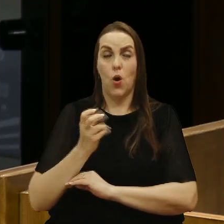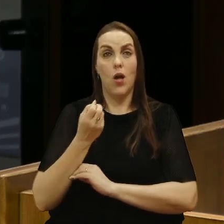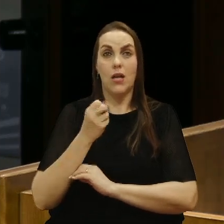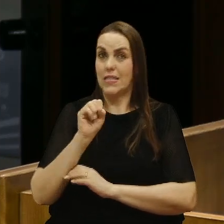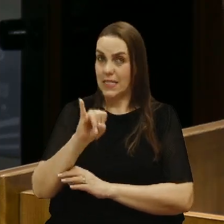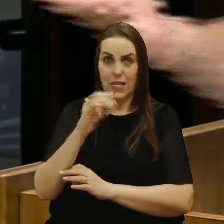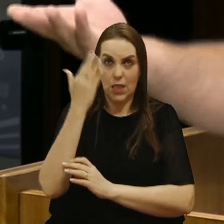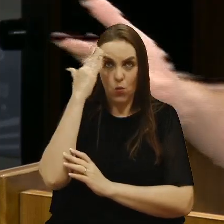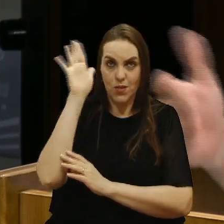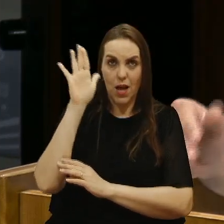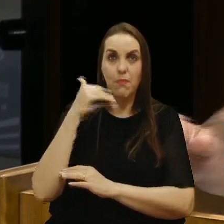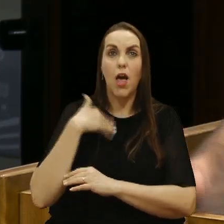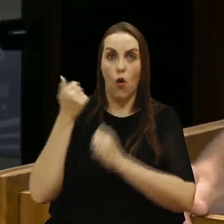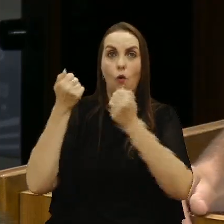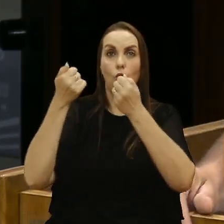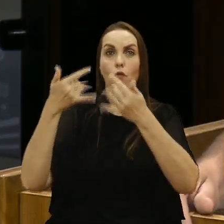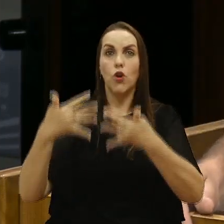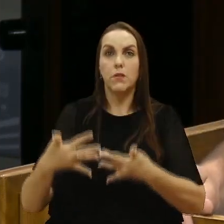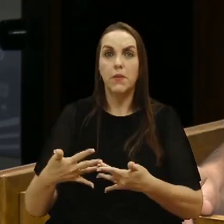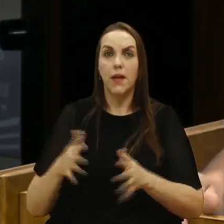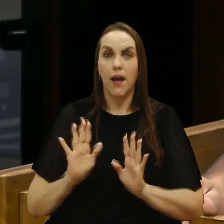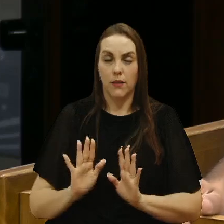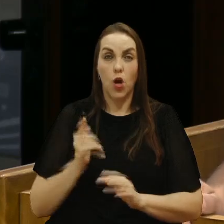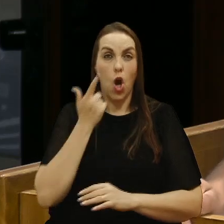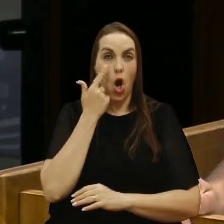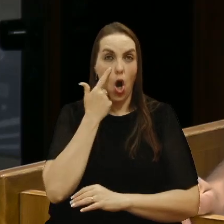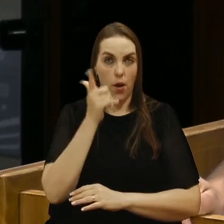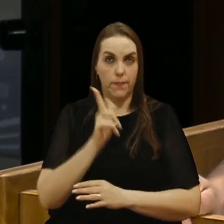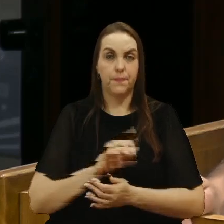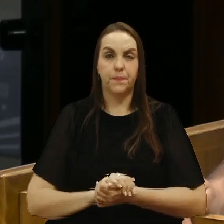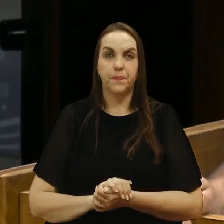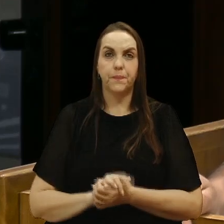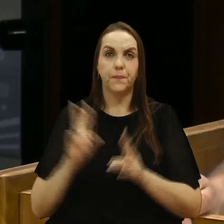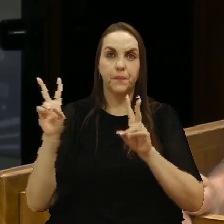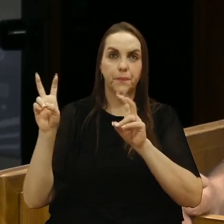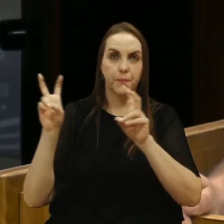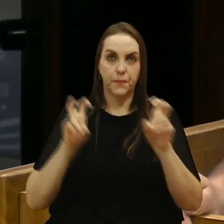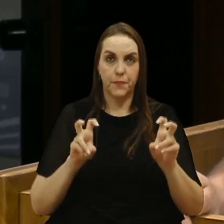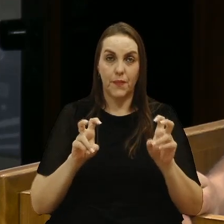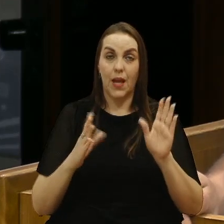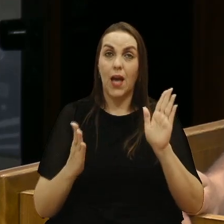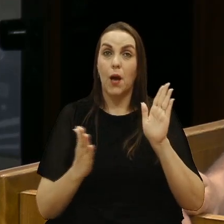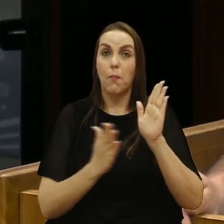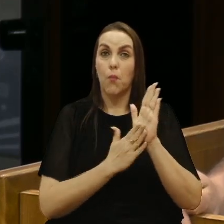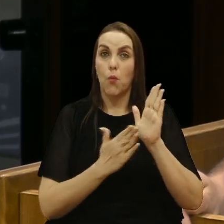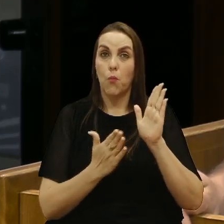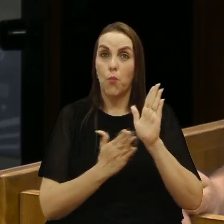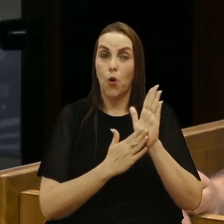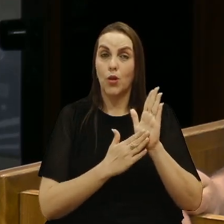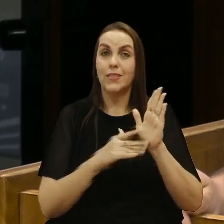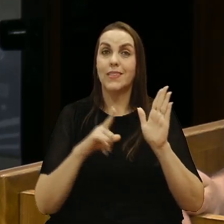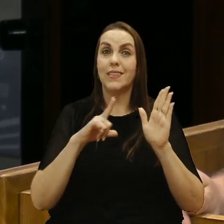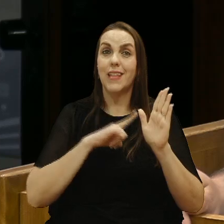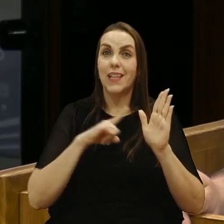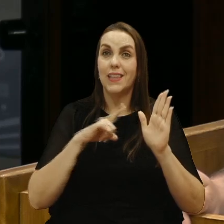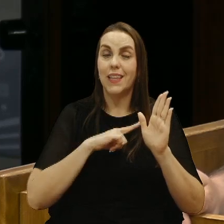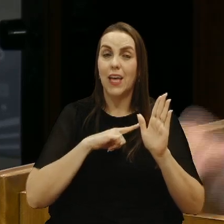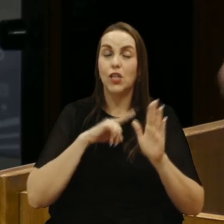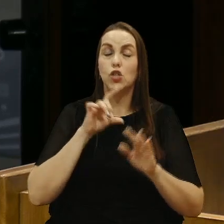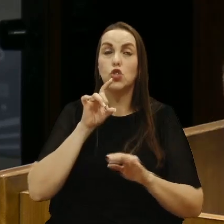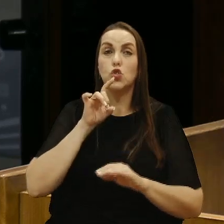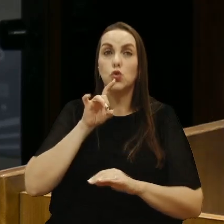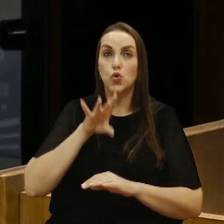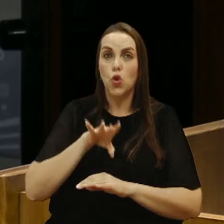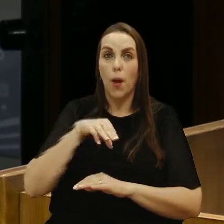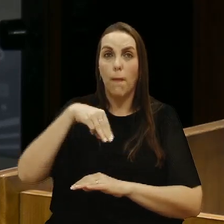explicar, porque nem todo mundo é obrigado a entender. Olha o que diz aqui. A proposição possui natureza meramente.